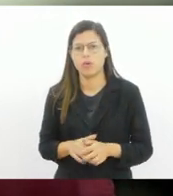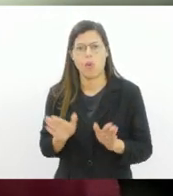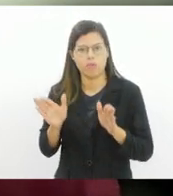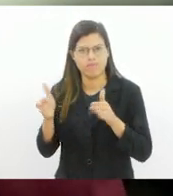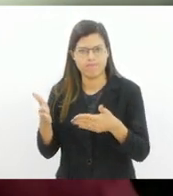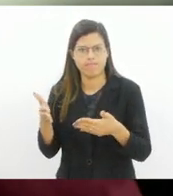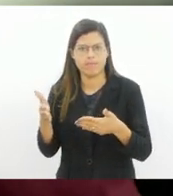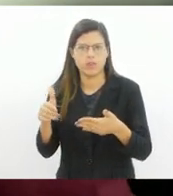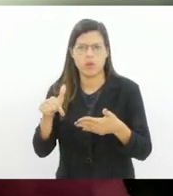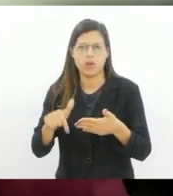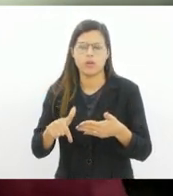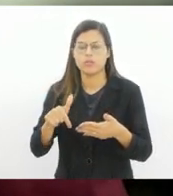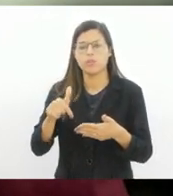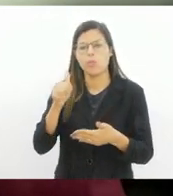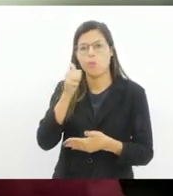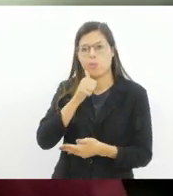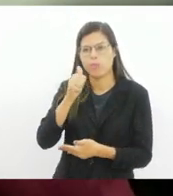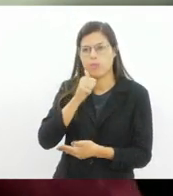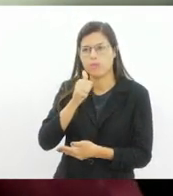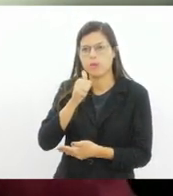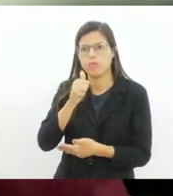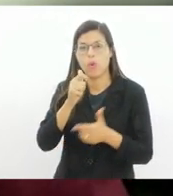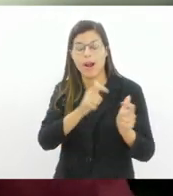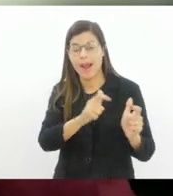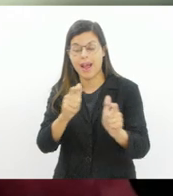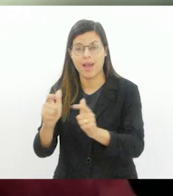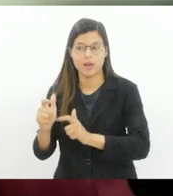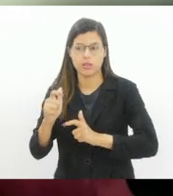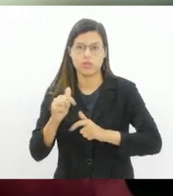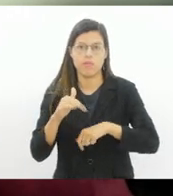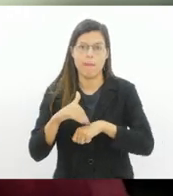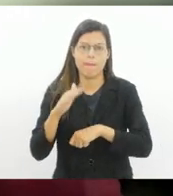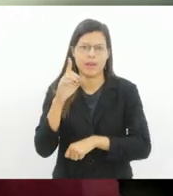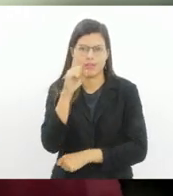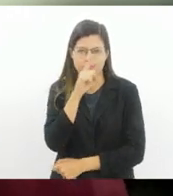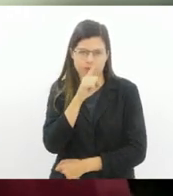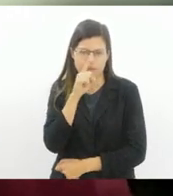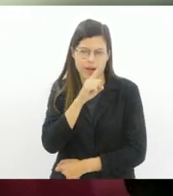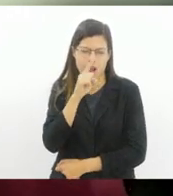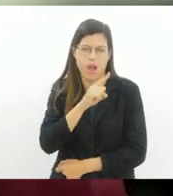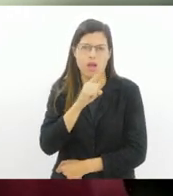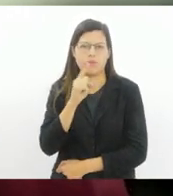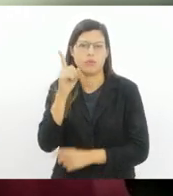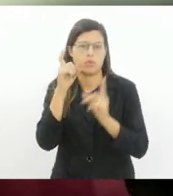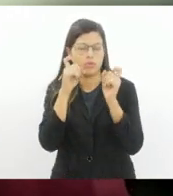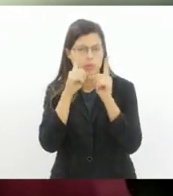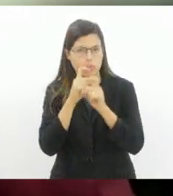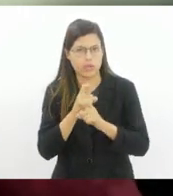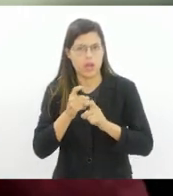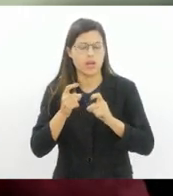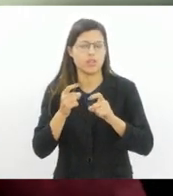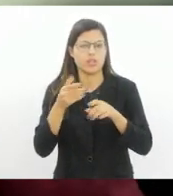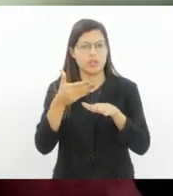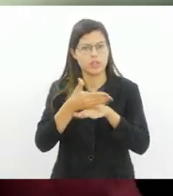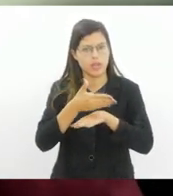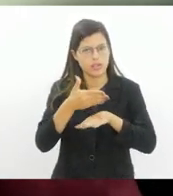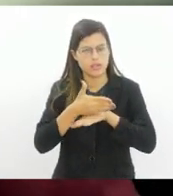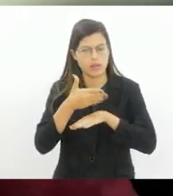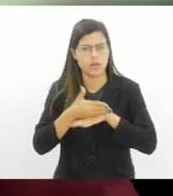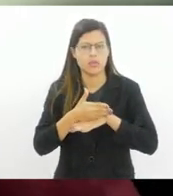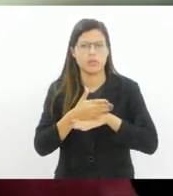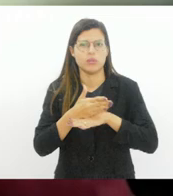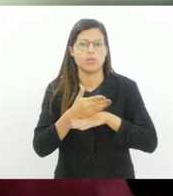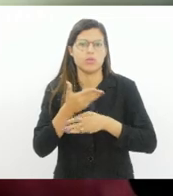para regiões vulneráveis, regiões com muita dificuldade de acesso aos serviços, com muita dificuldade, inclusive,